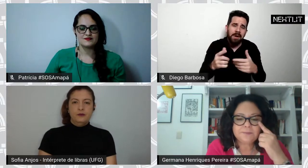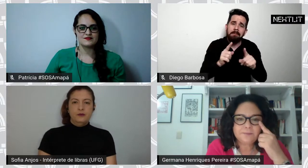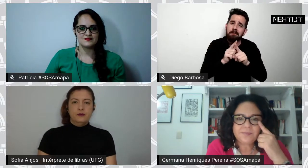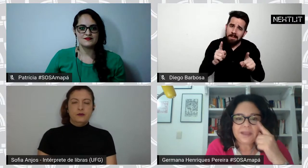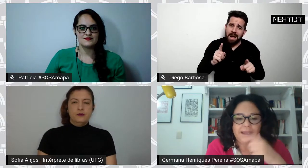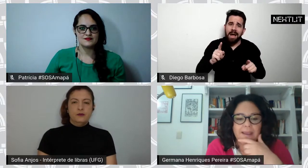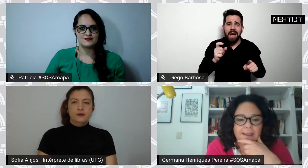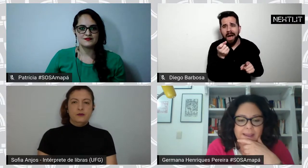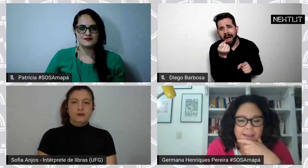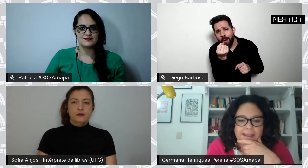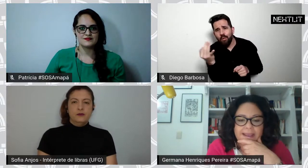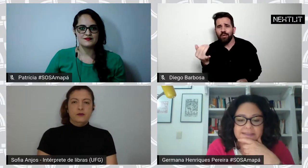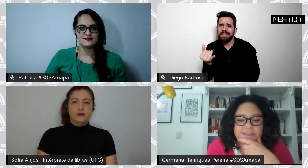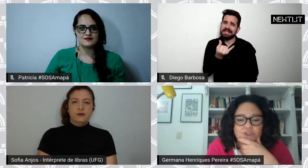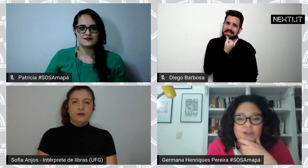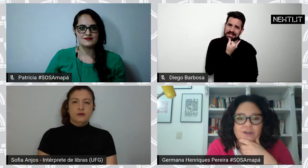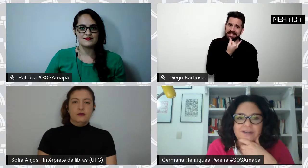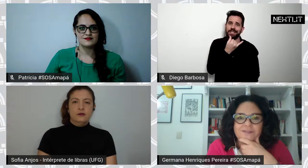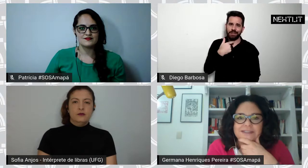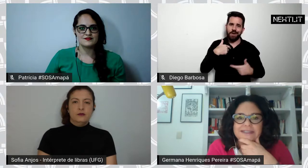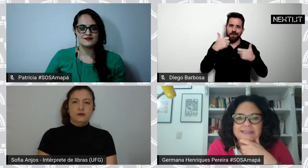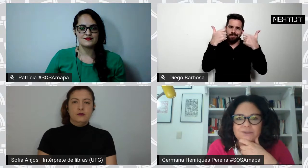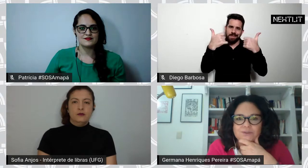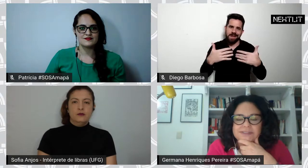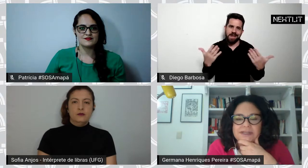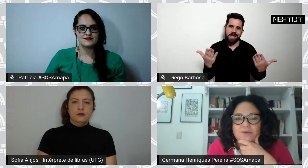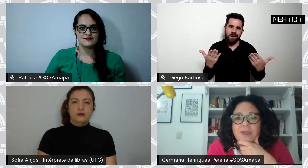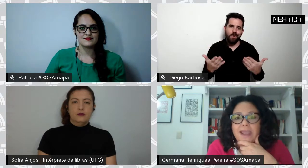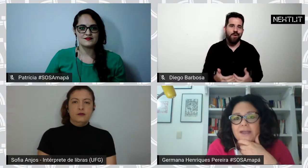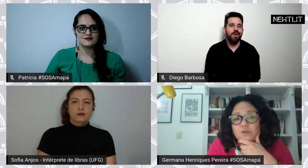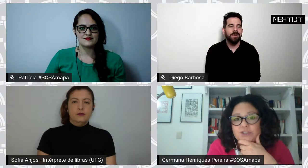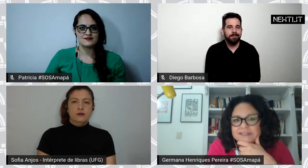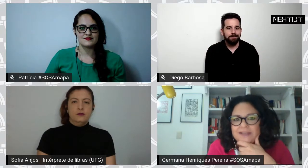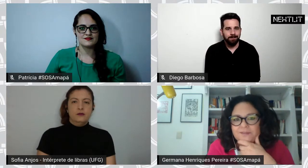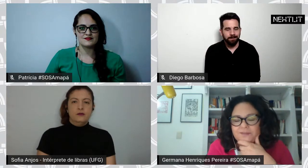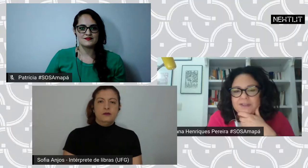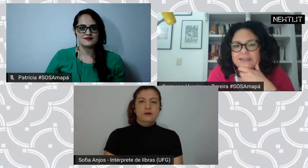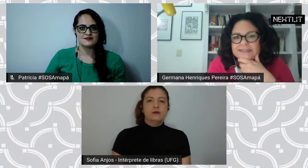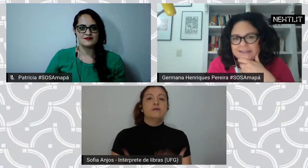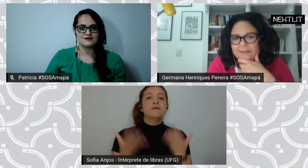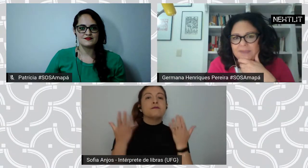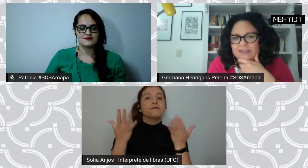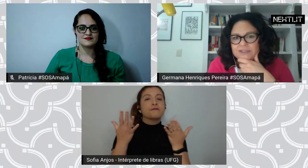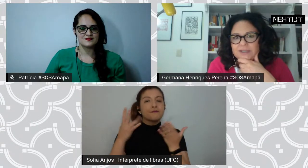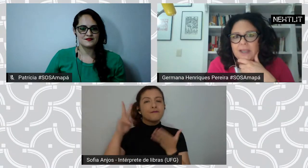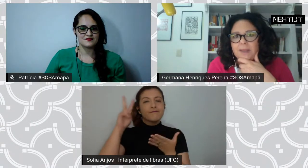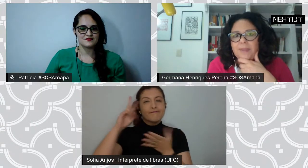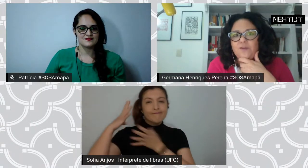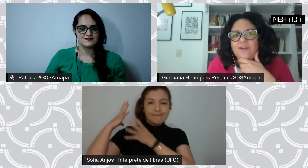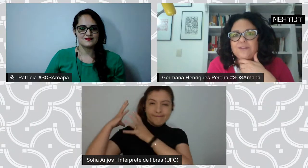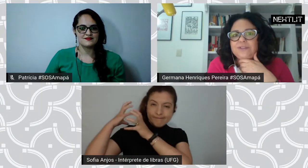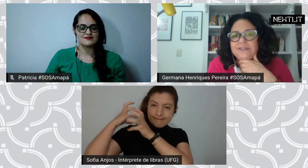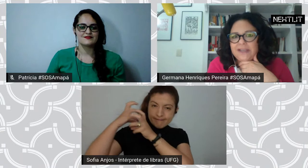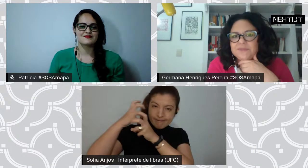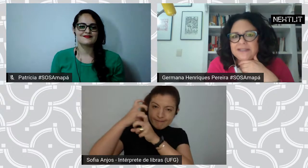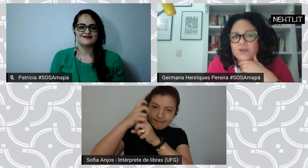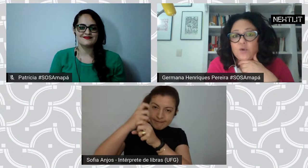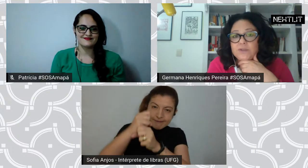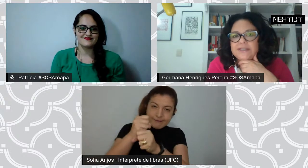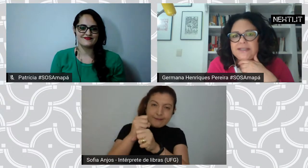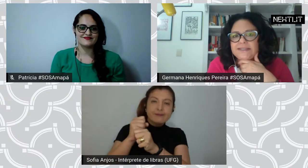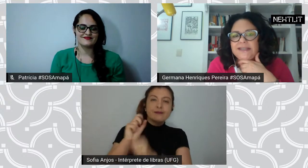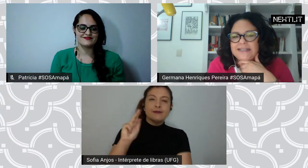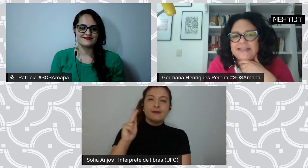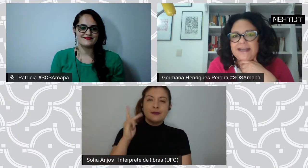aqui. Essa historiografia da tradução, ela nos desafia exatamente pelo fato de termos